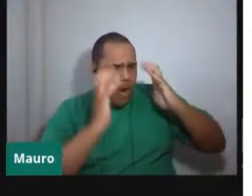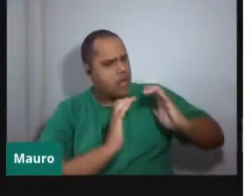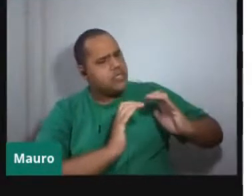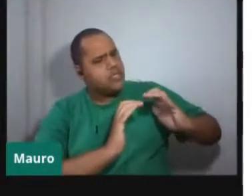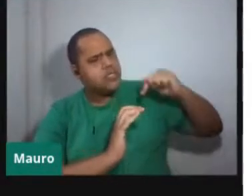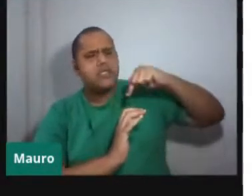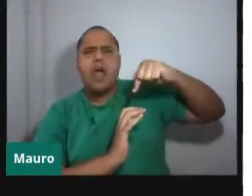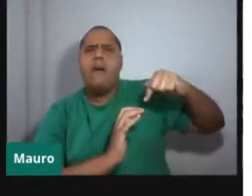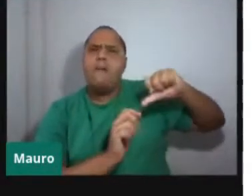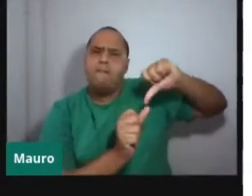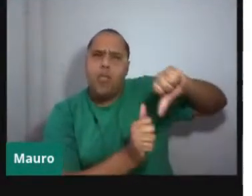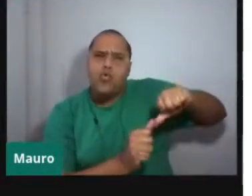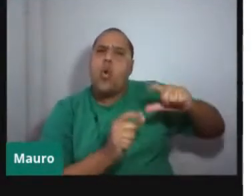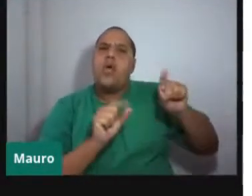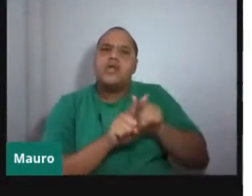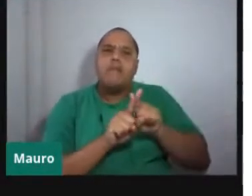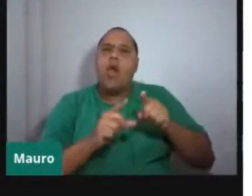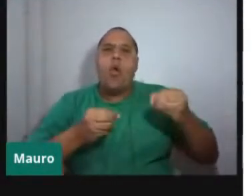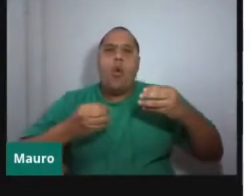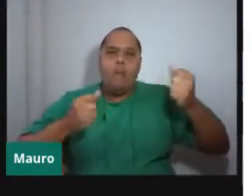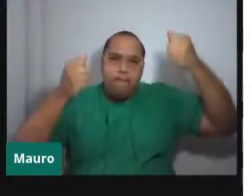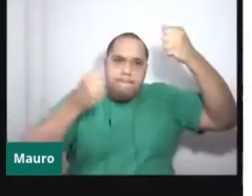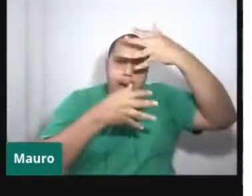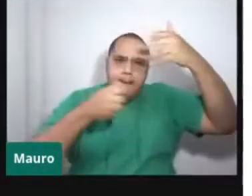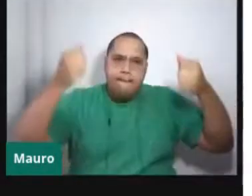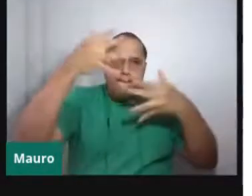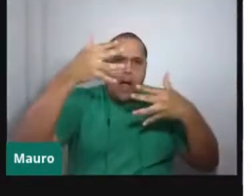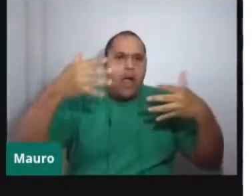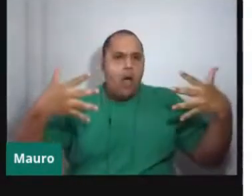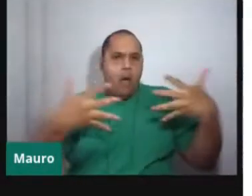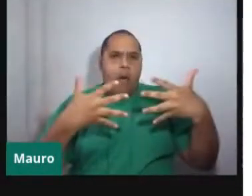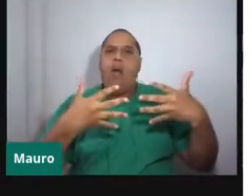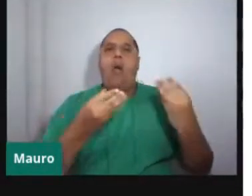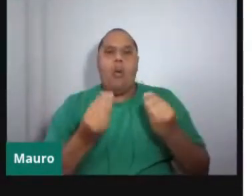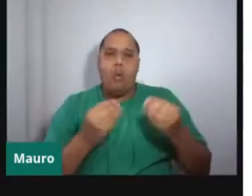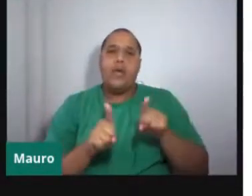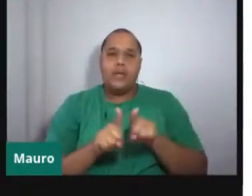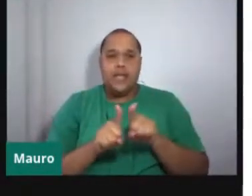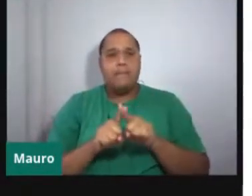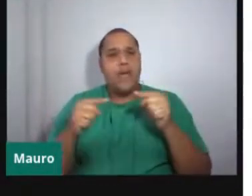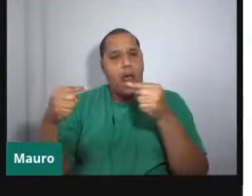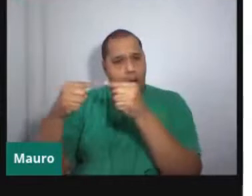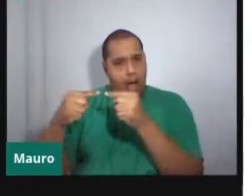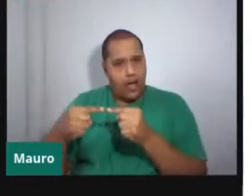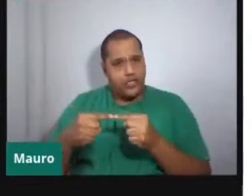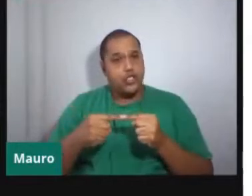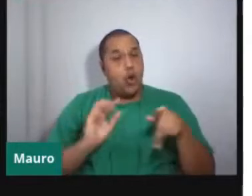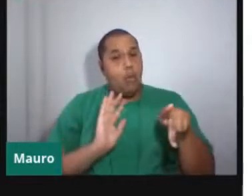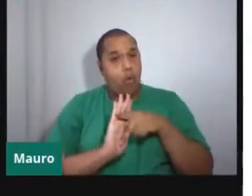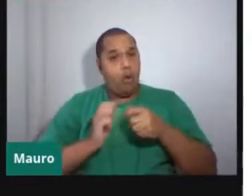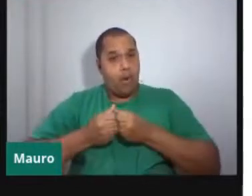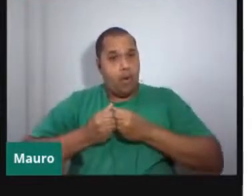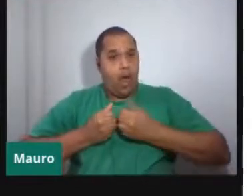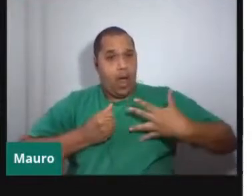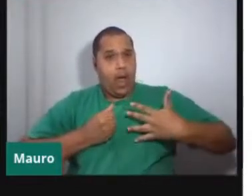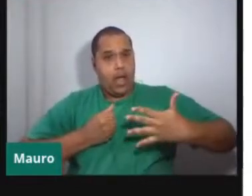esse cérebro se conecta, como as regiões cerebrais se conectam, análises, então, de conectividade anatômica, eu coloquei